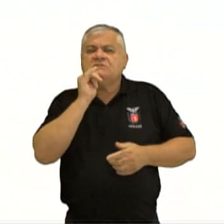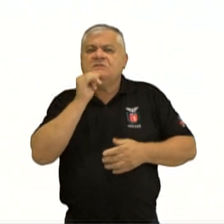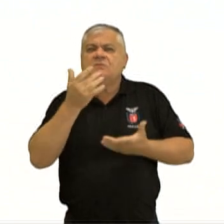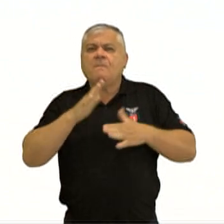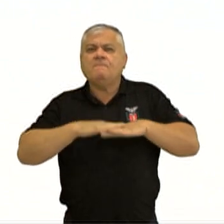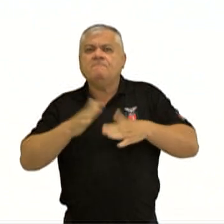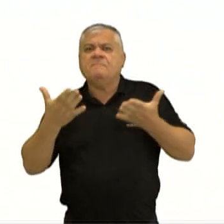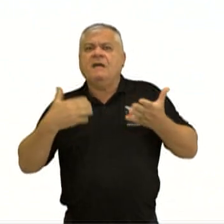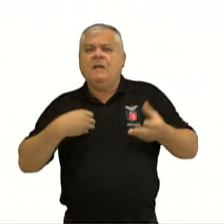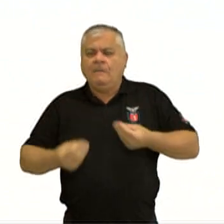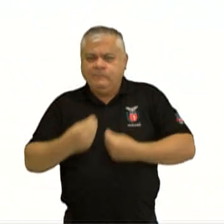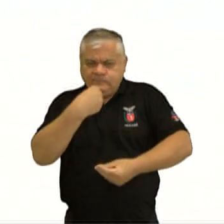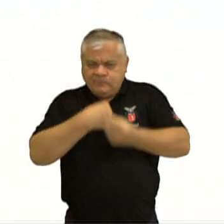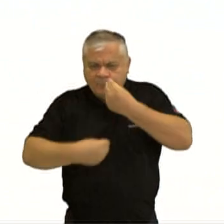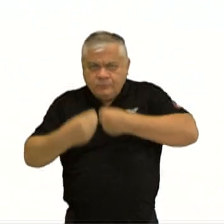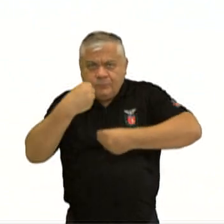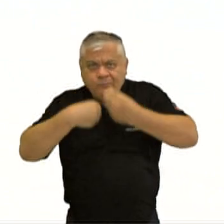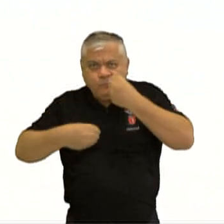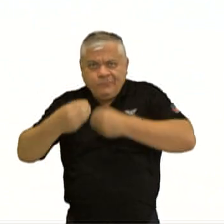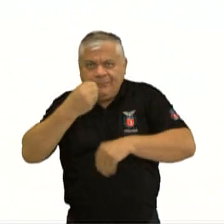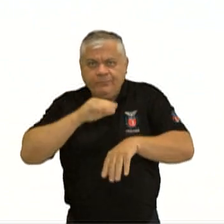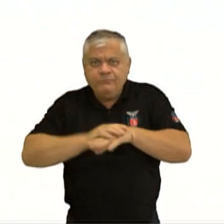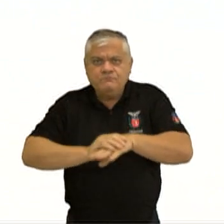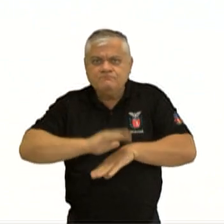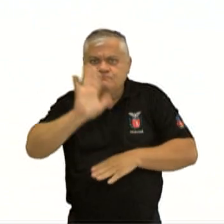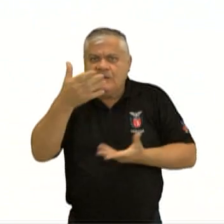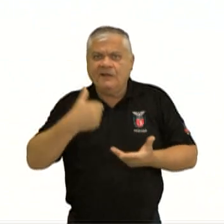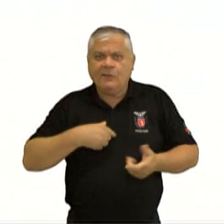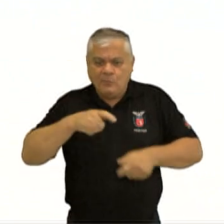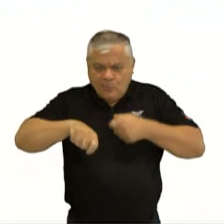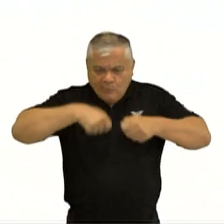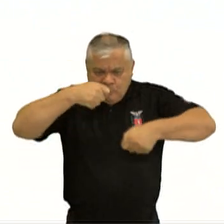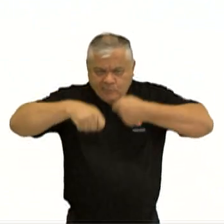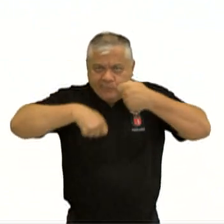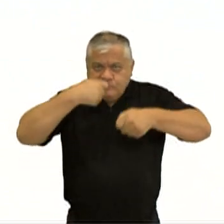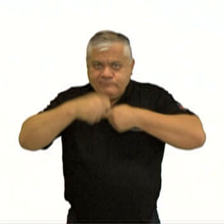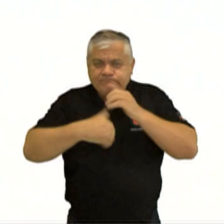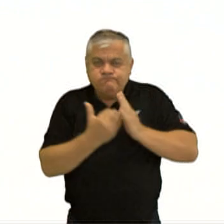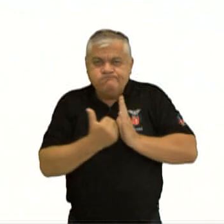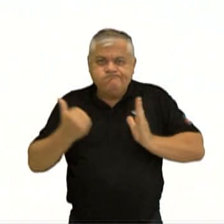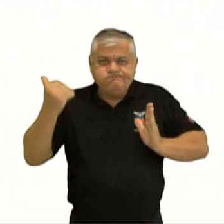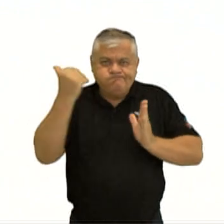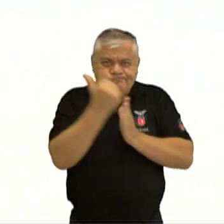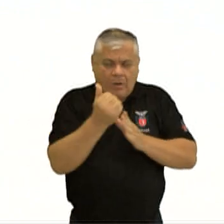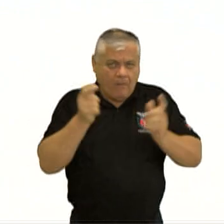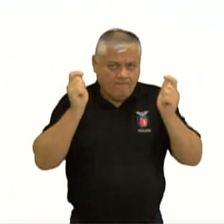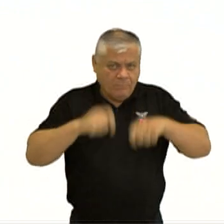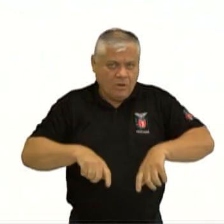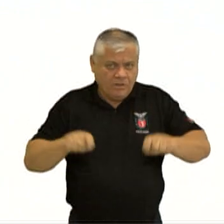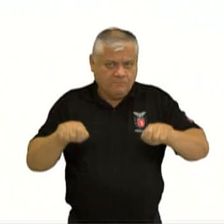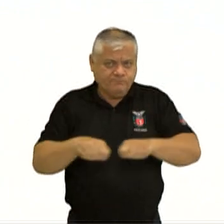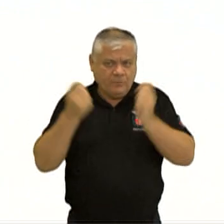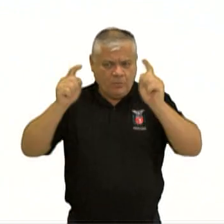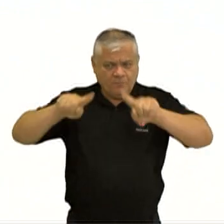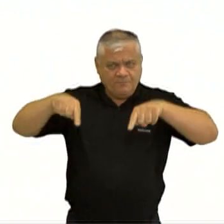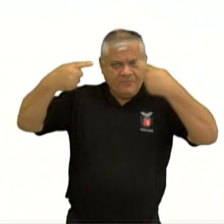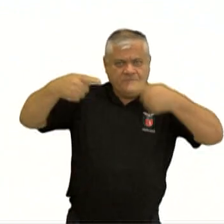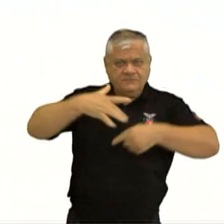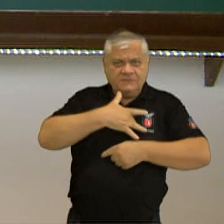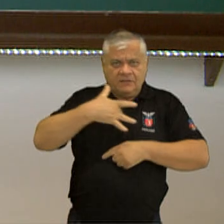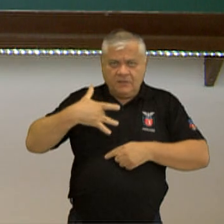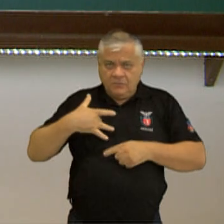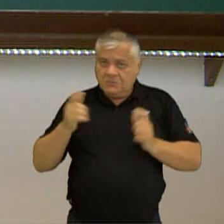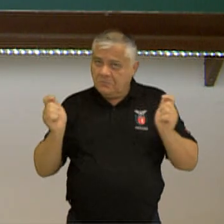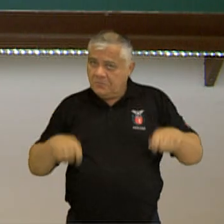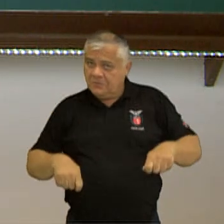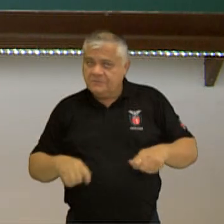de disposição para comer, né? Exagera um pouquinho. Isso pode comprometer a nossa saúde de alguma forma? Então